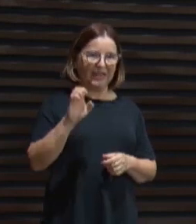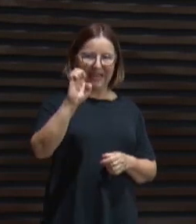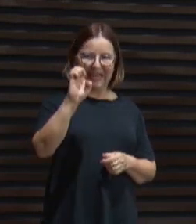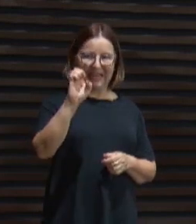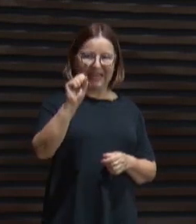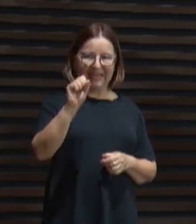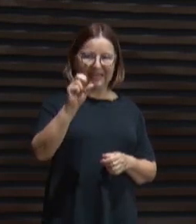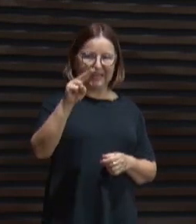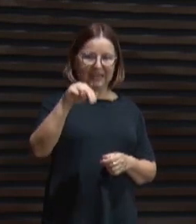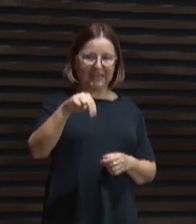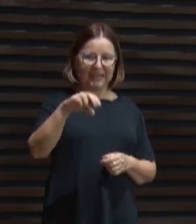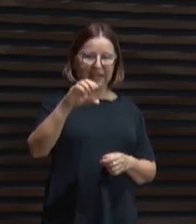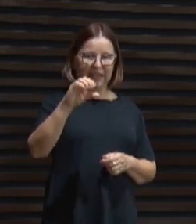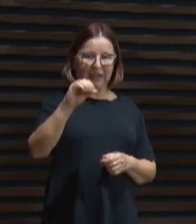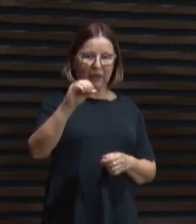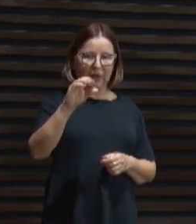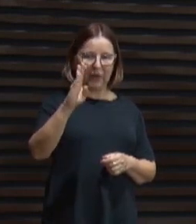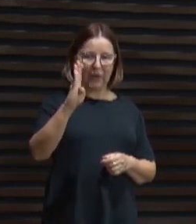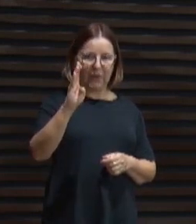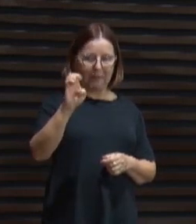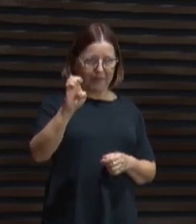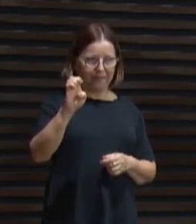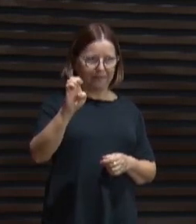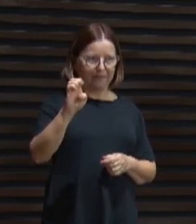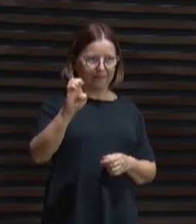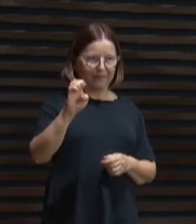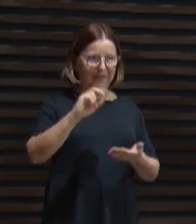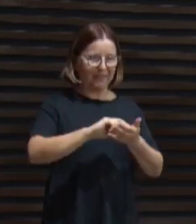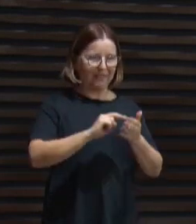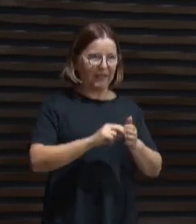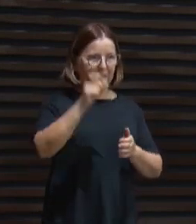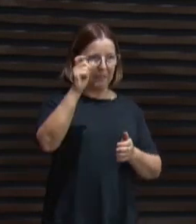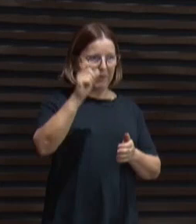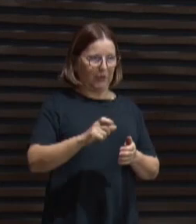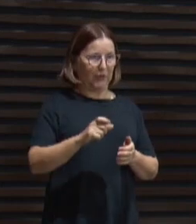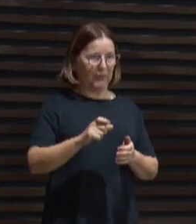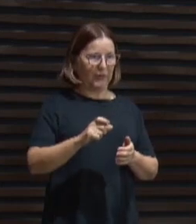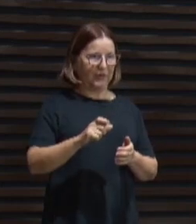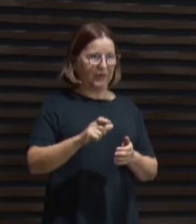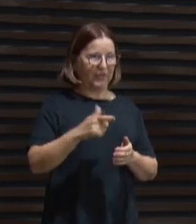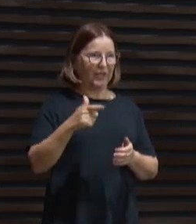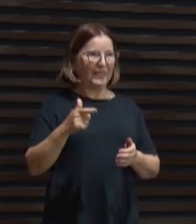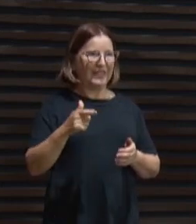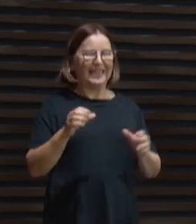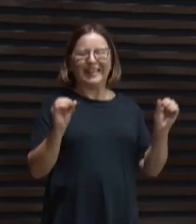sem nobreza, agindo como se fosse nobre. É assim, professora?